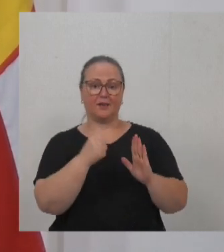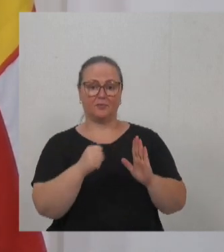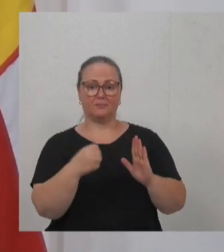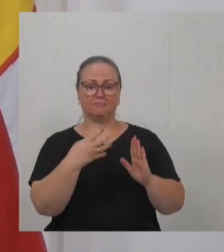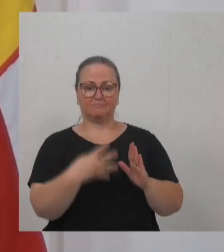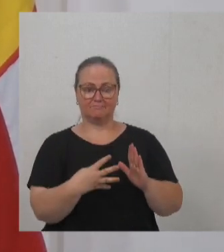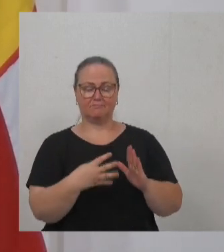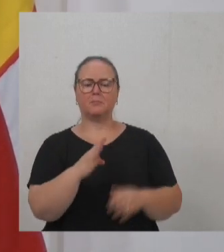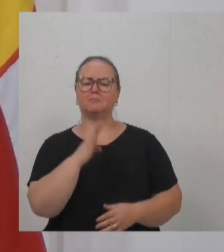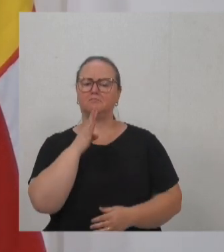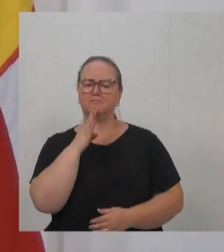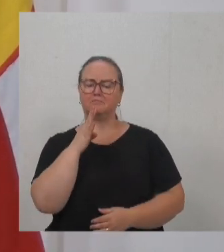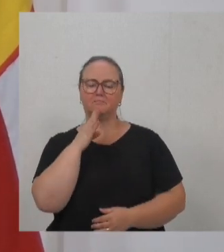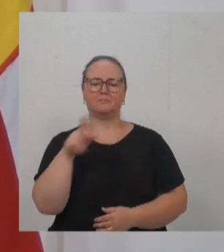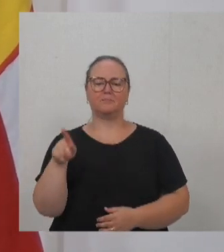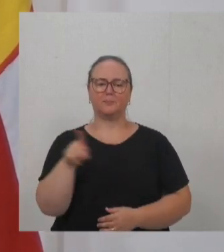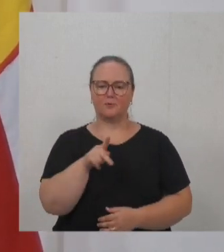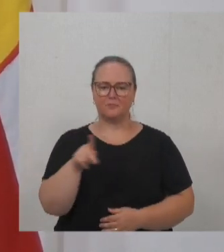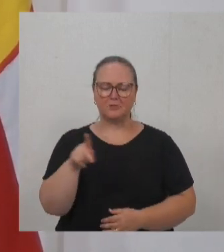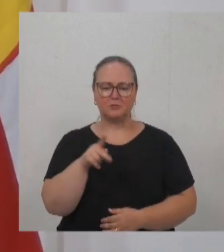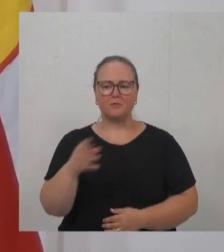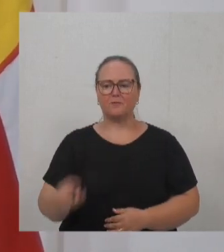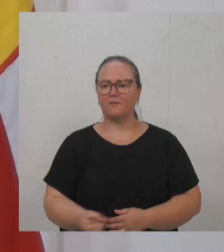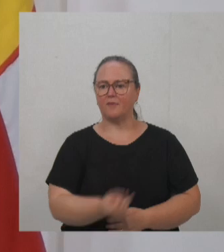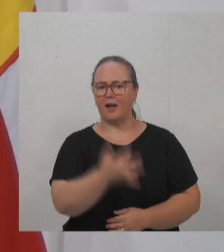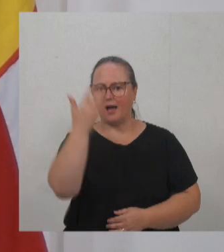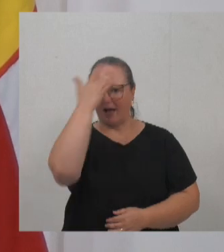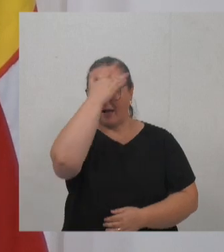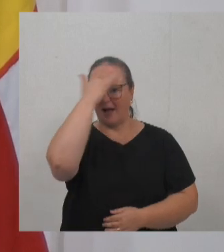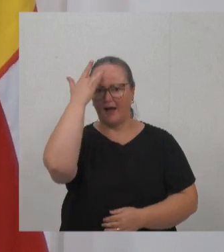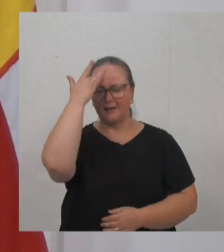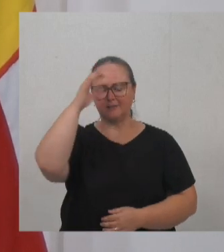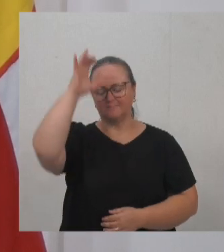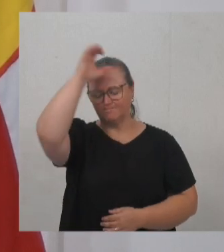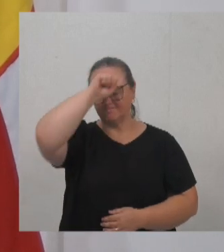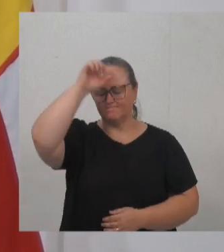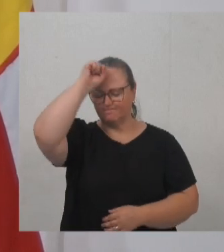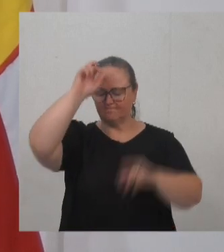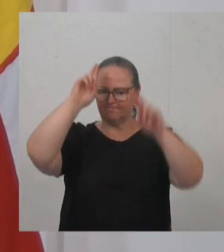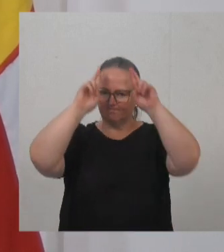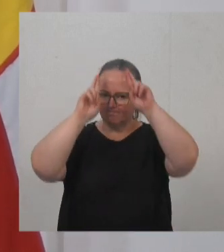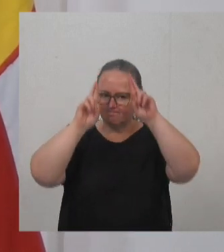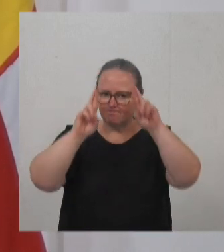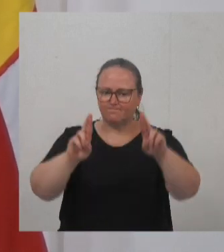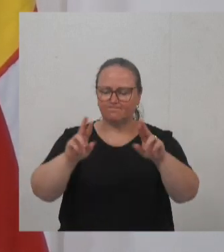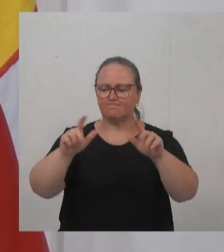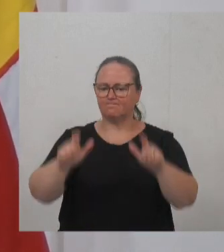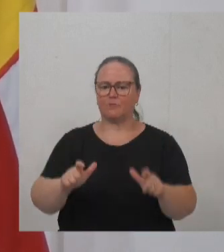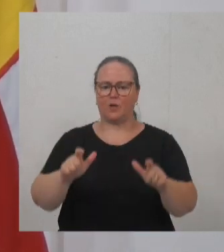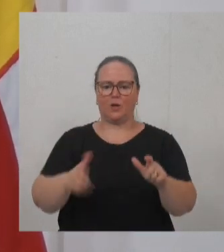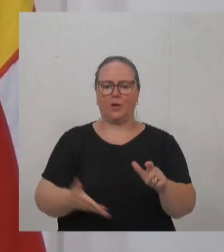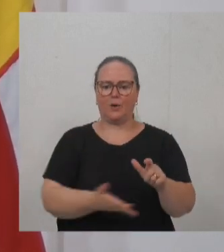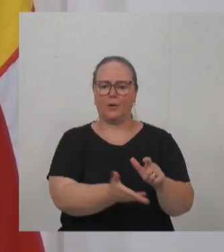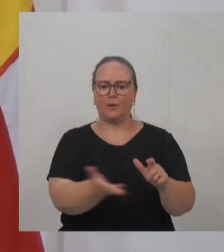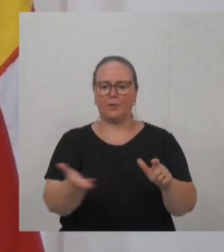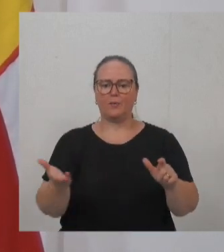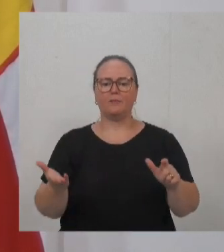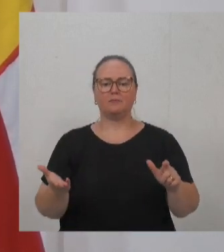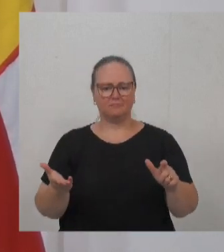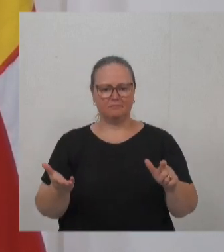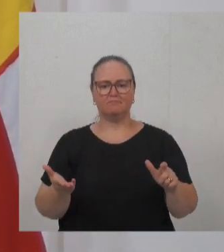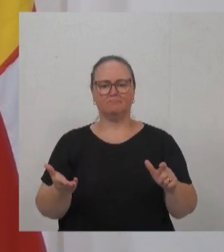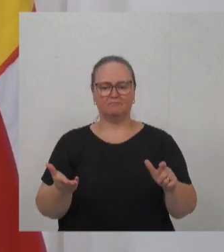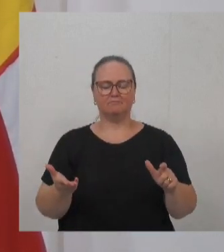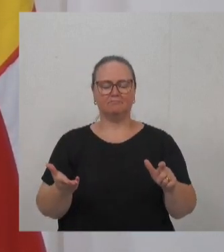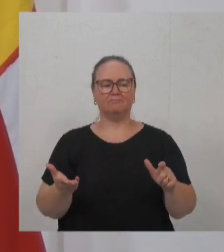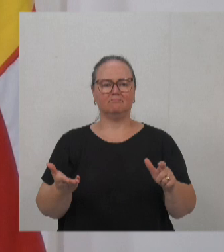professores, e aprendi a respeitar esta cidade pelo seu